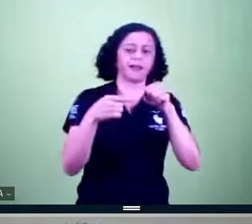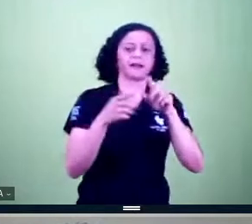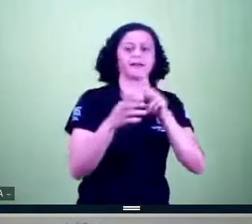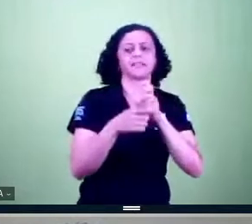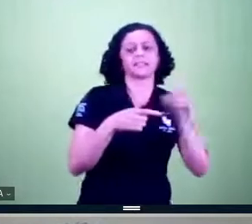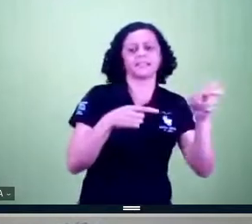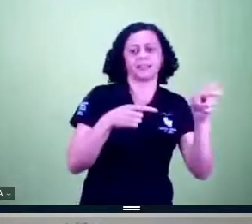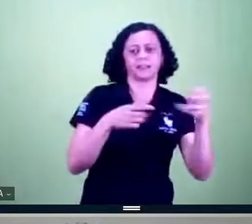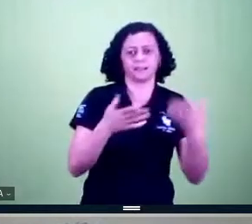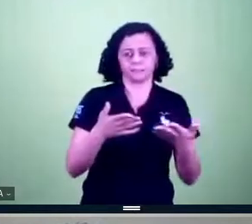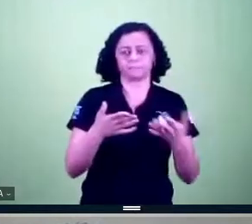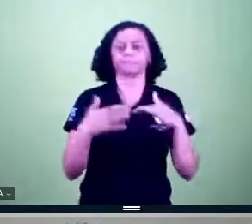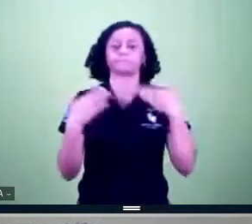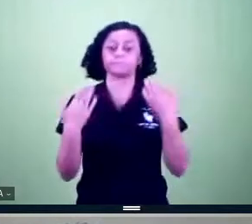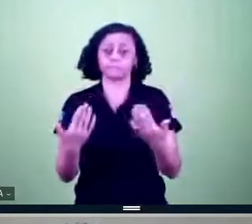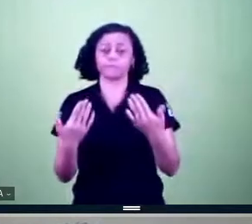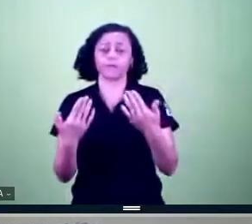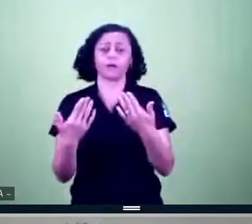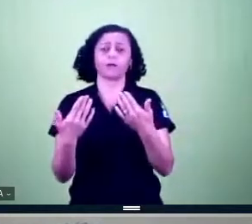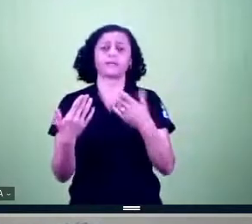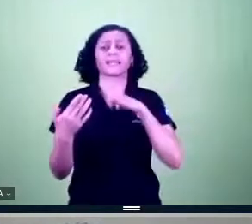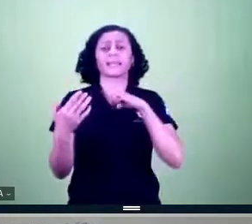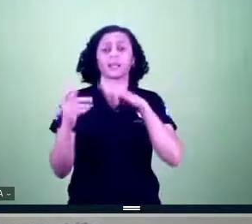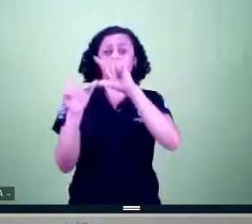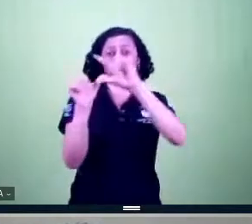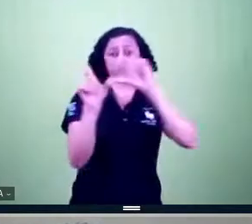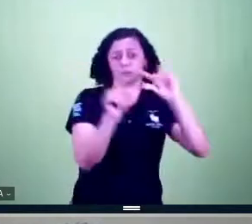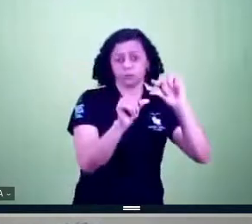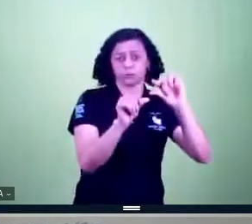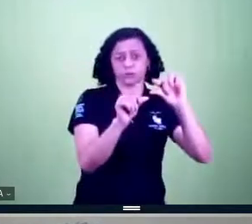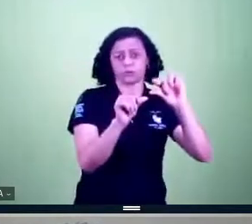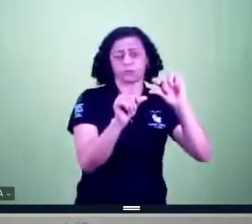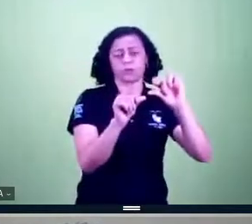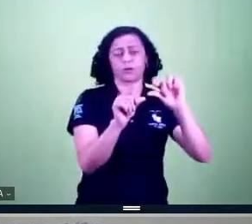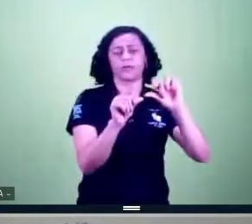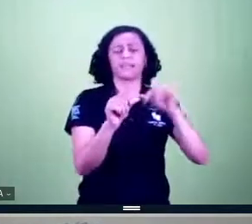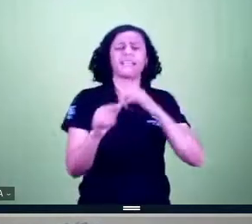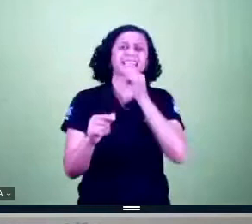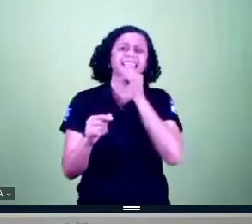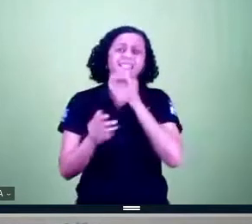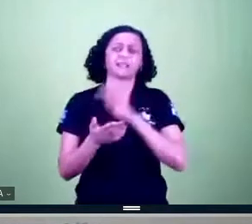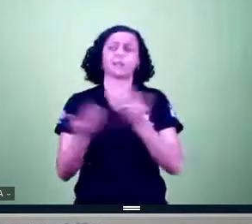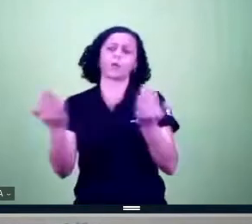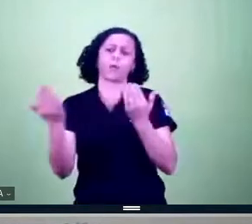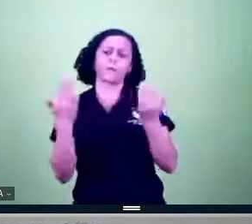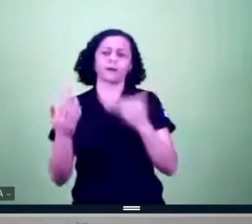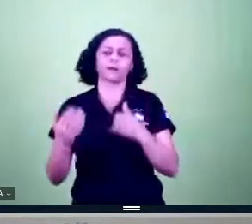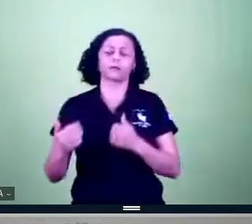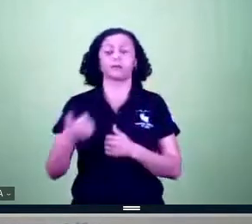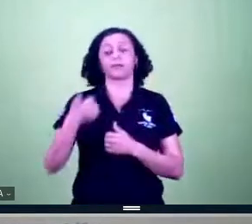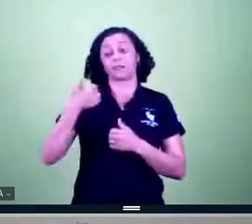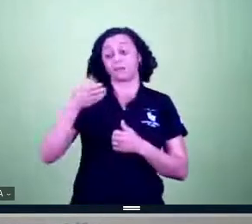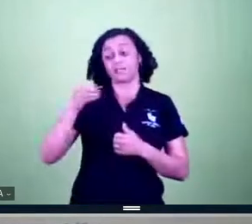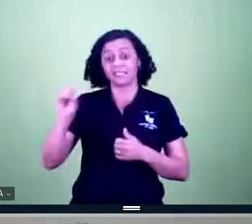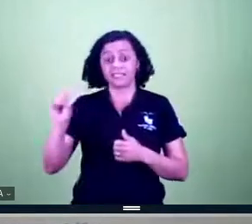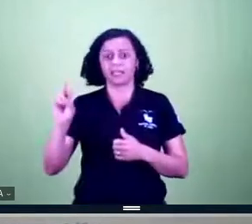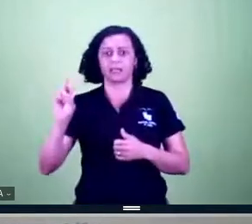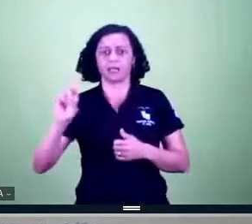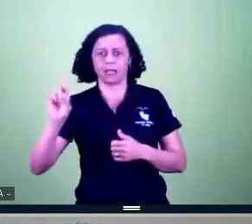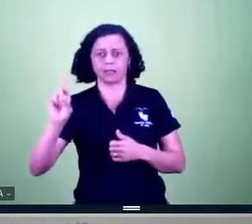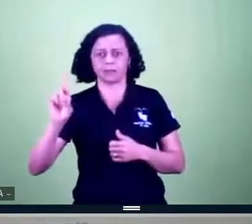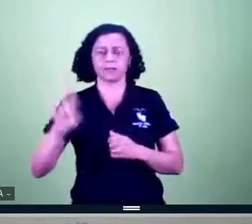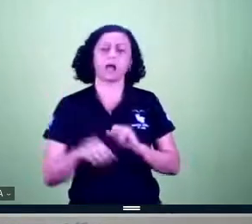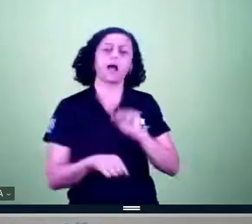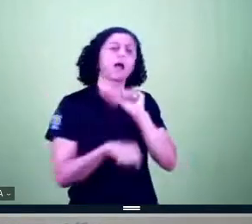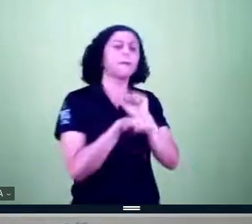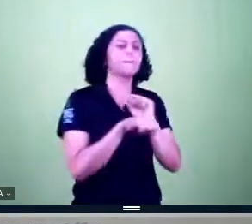resistores, mesma coisa aqui, ó. Aqui ela sofre uma queda. É como se você tivesse 100 reais no bolso, né? Parou para fazer um lanche, deixou